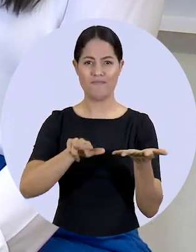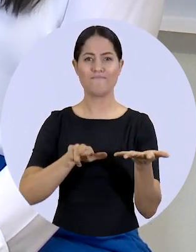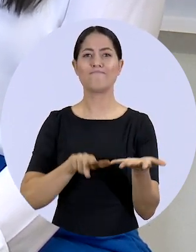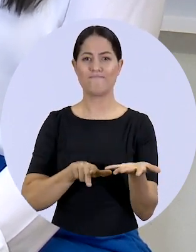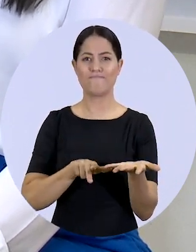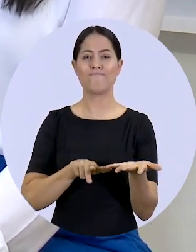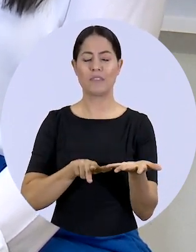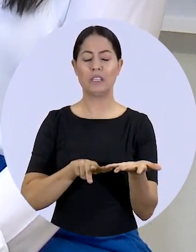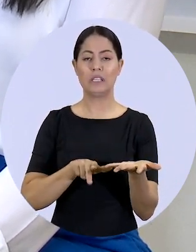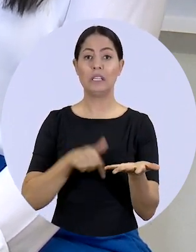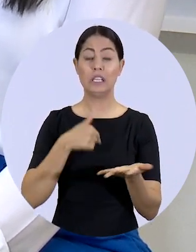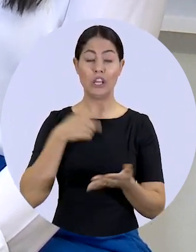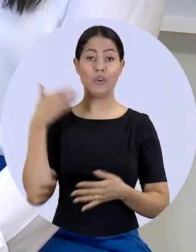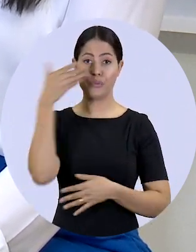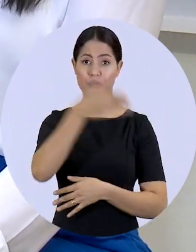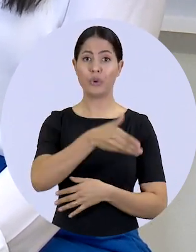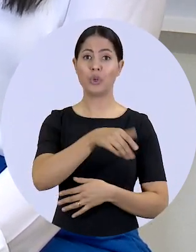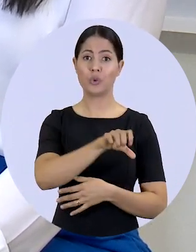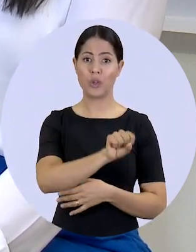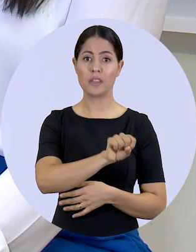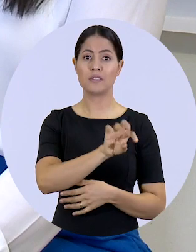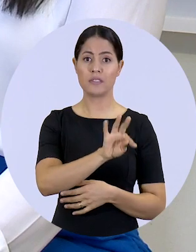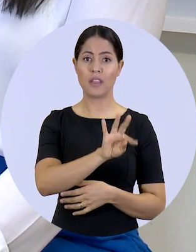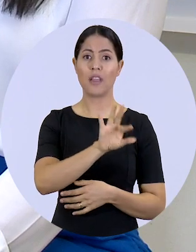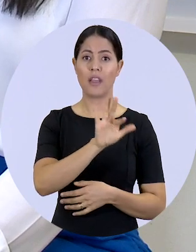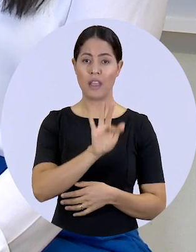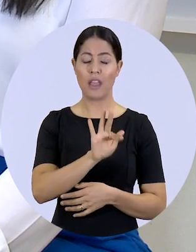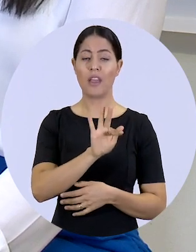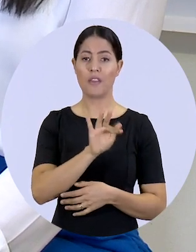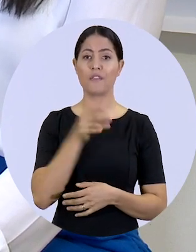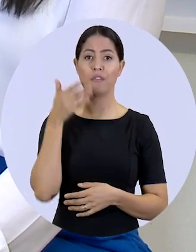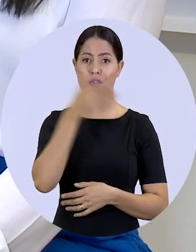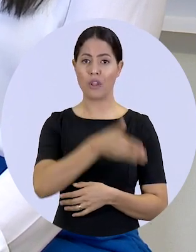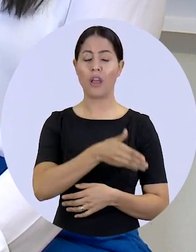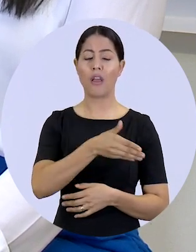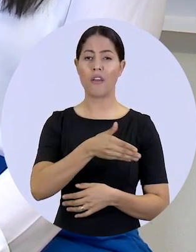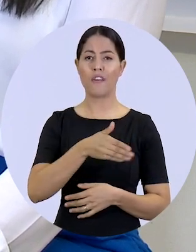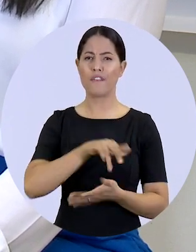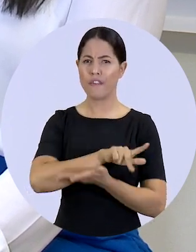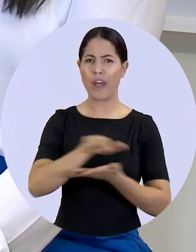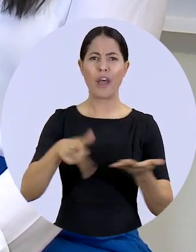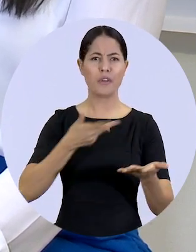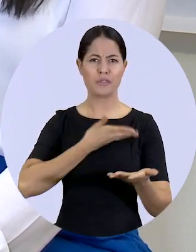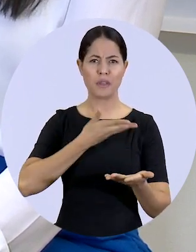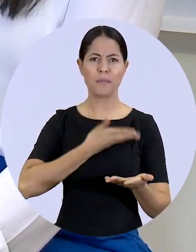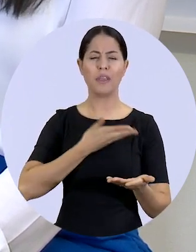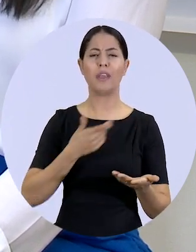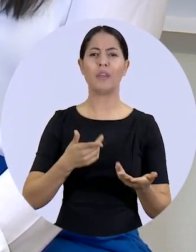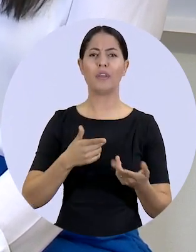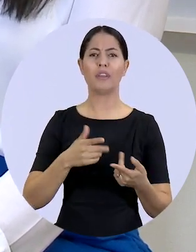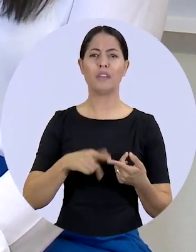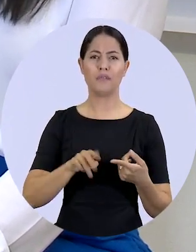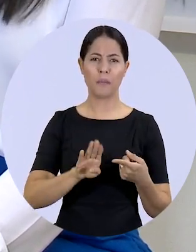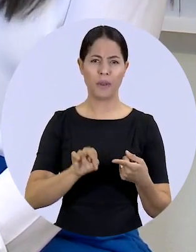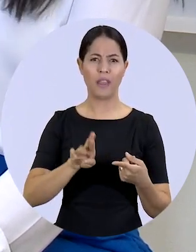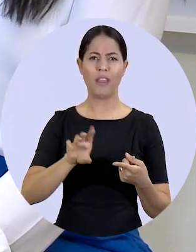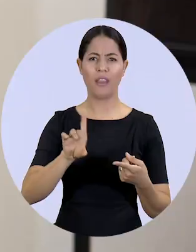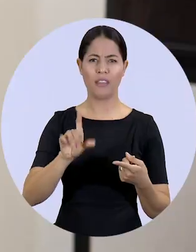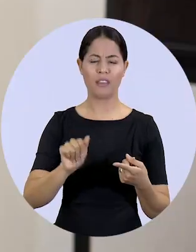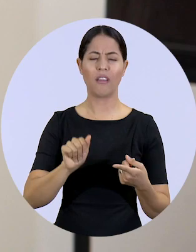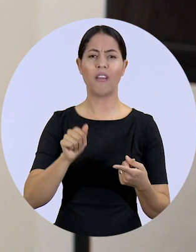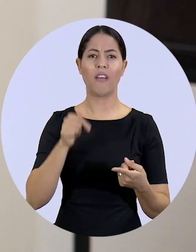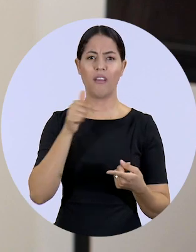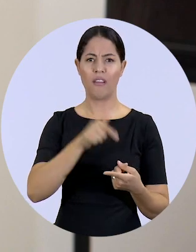Eu defendi agora no Supremo Tribunal, junto com valiosos colegas, inclusive Juliano Breda, do Conselho Federal, e dentre